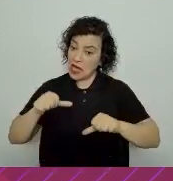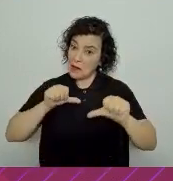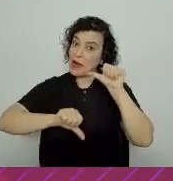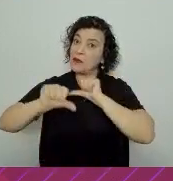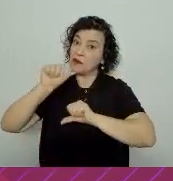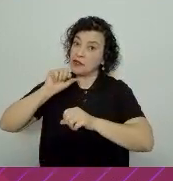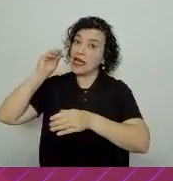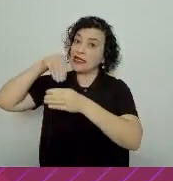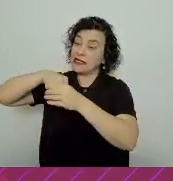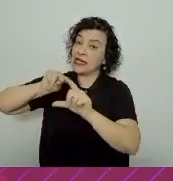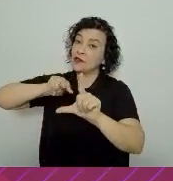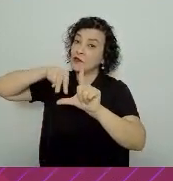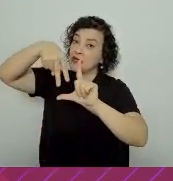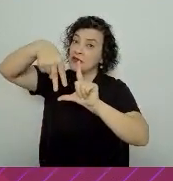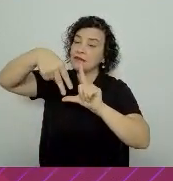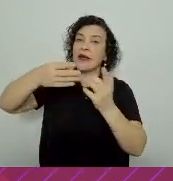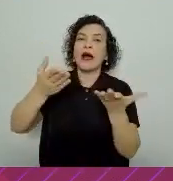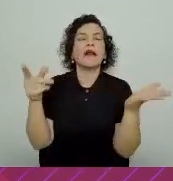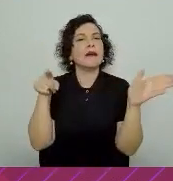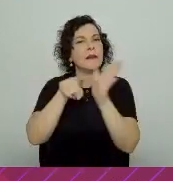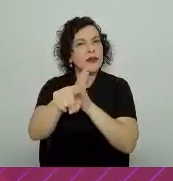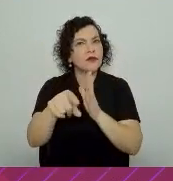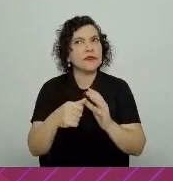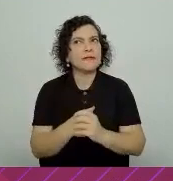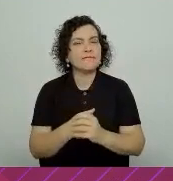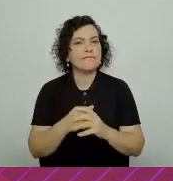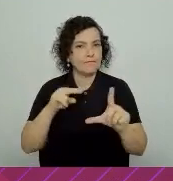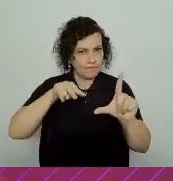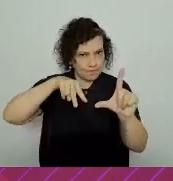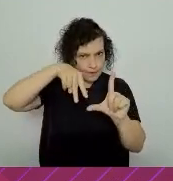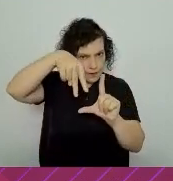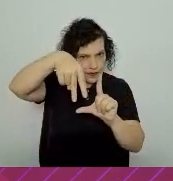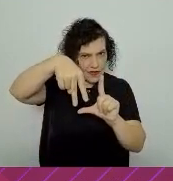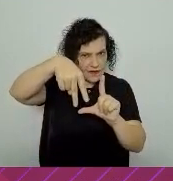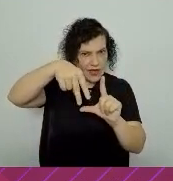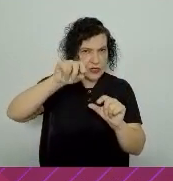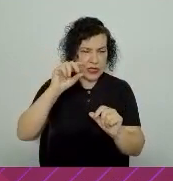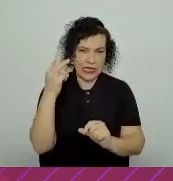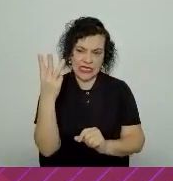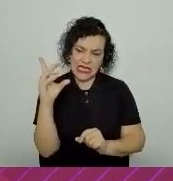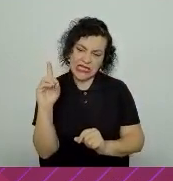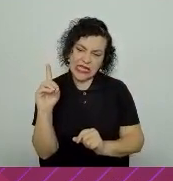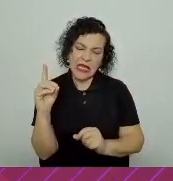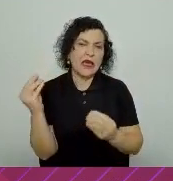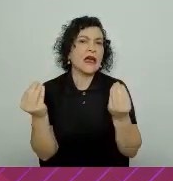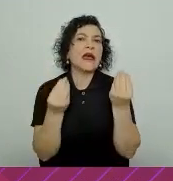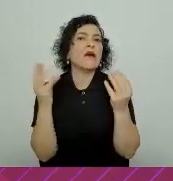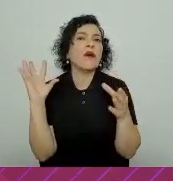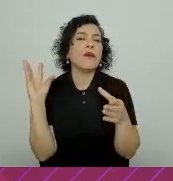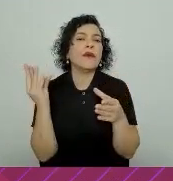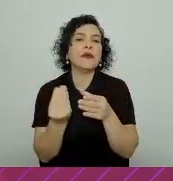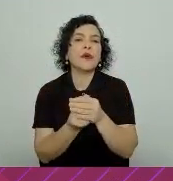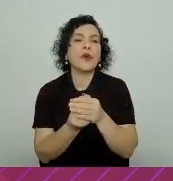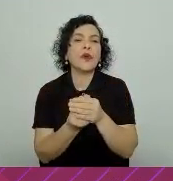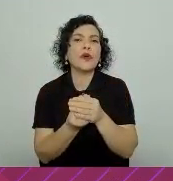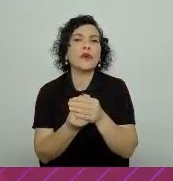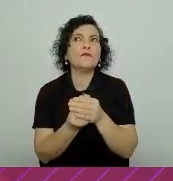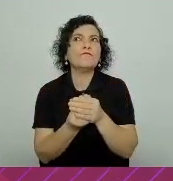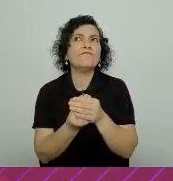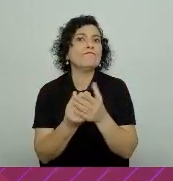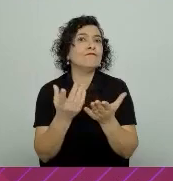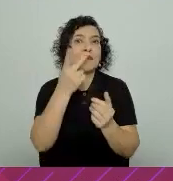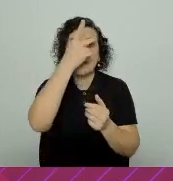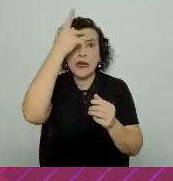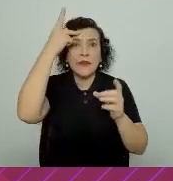eu deixo uma pergunta para vocês se a gente fala que metaverso ele é muito 3D como a gente inclui uma pessoa